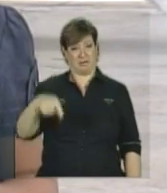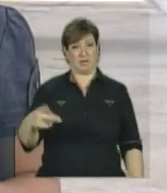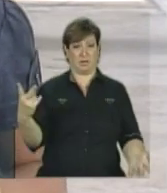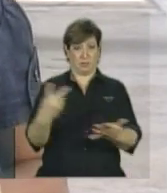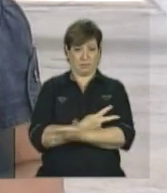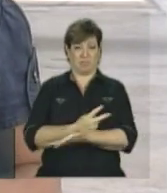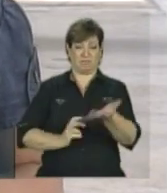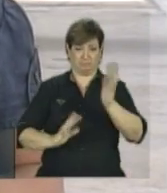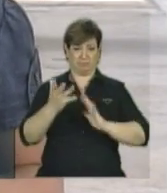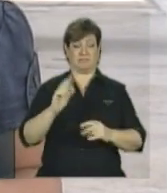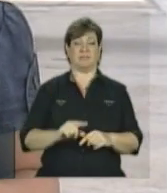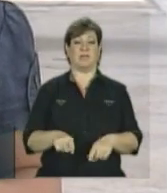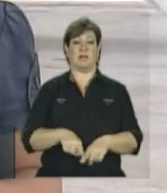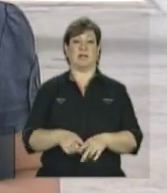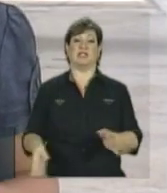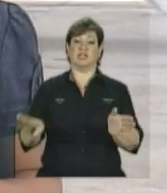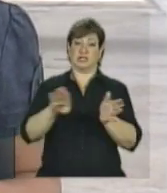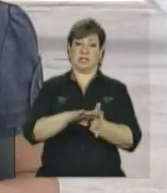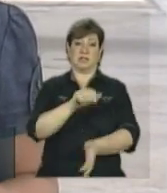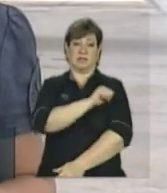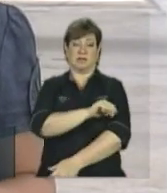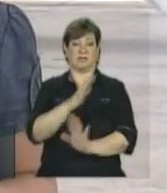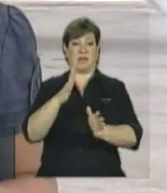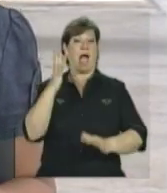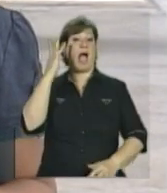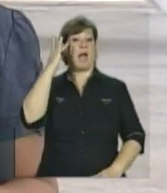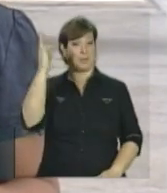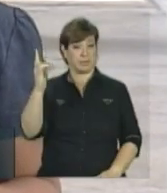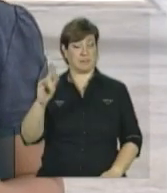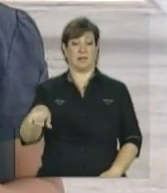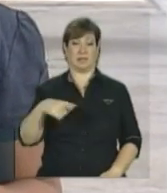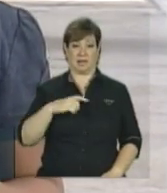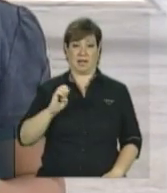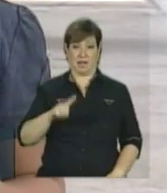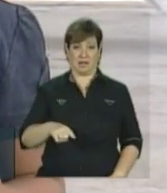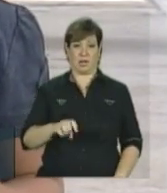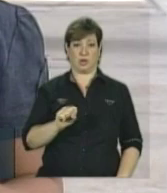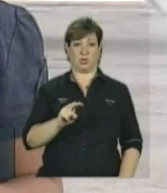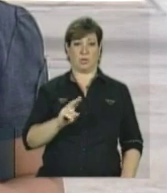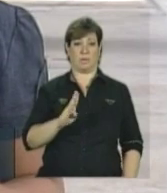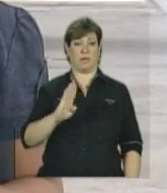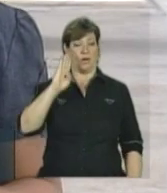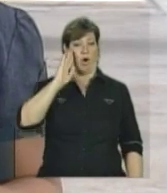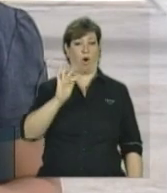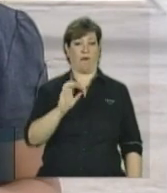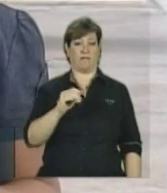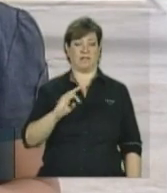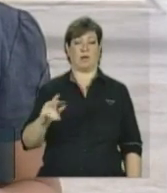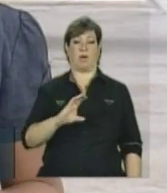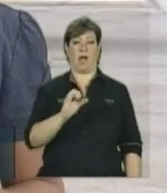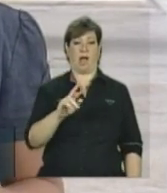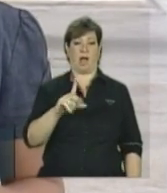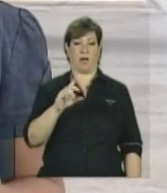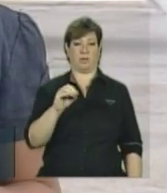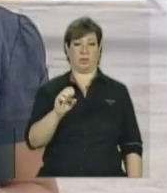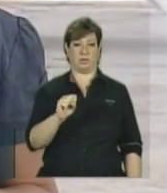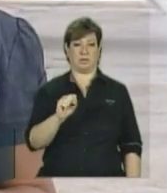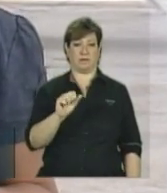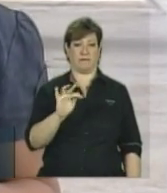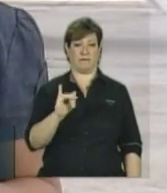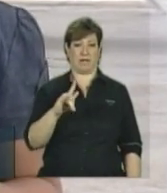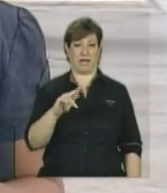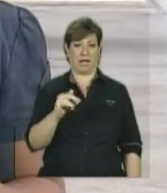acidente devem chegar ao Rio de Janeiro amanhã. São eles: o suboficial Carlos Alberto Vieira Figueiredo